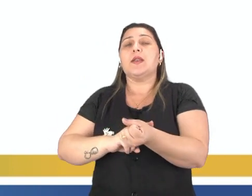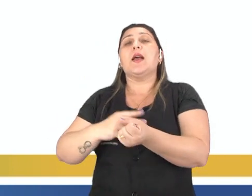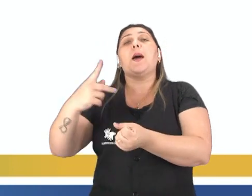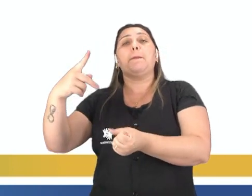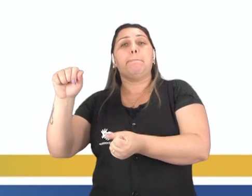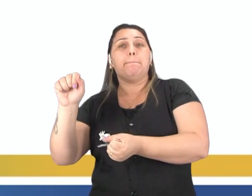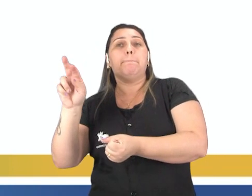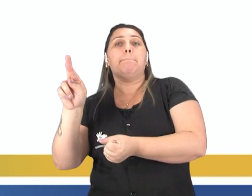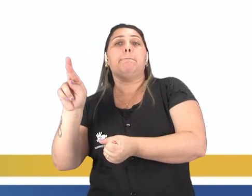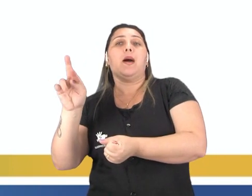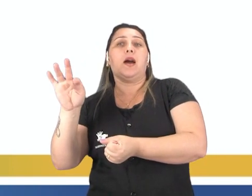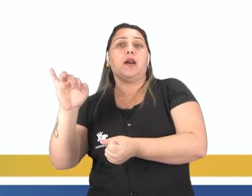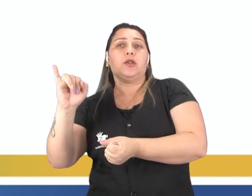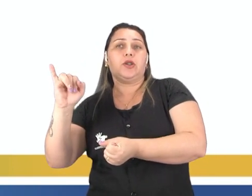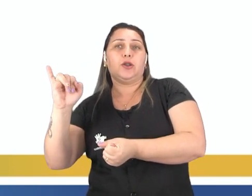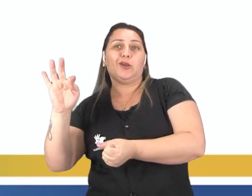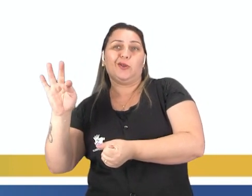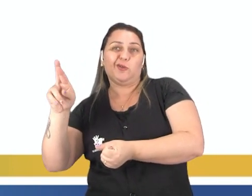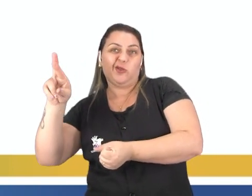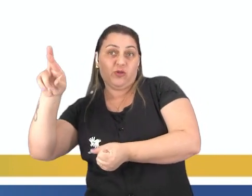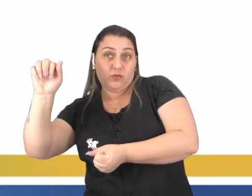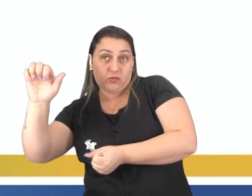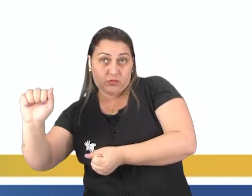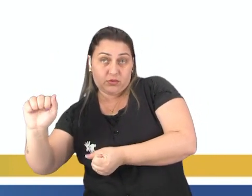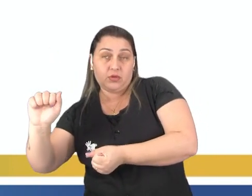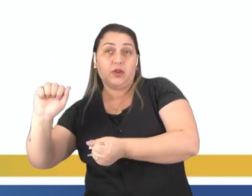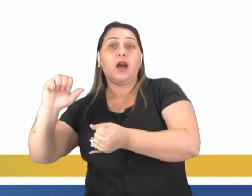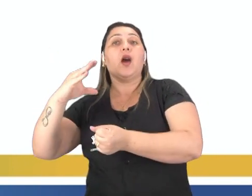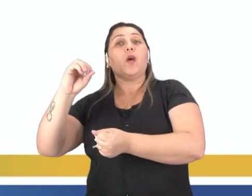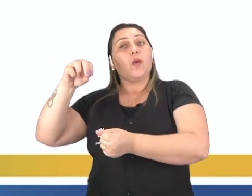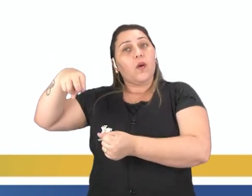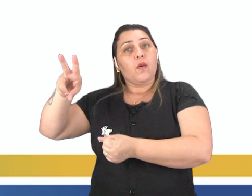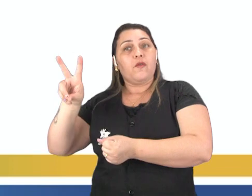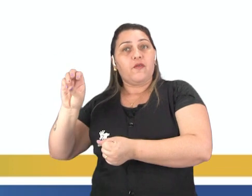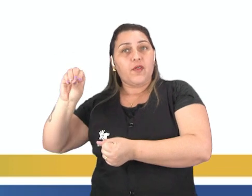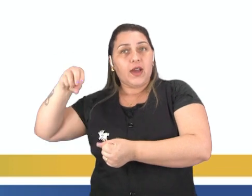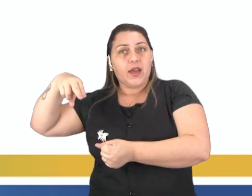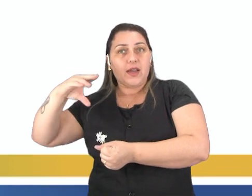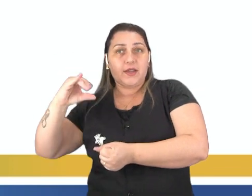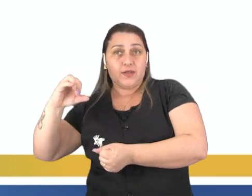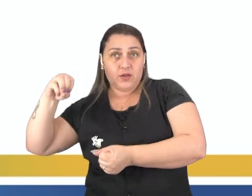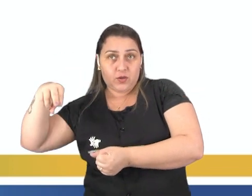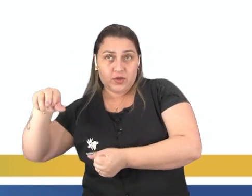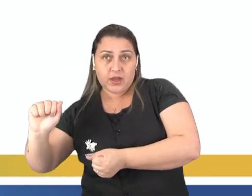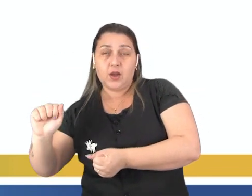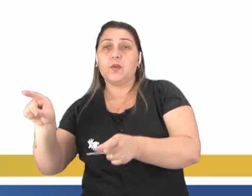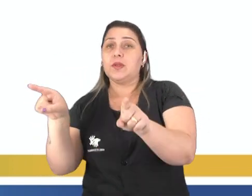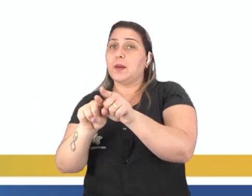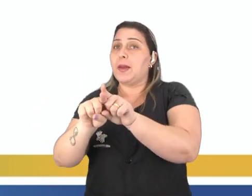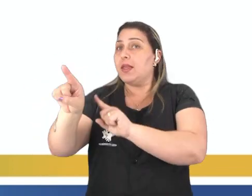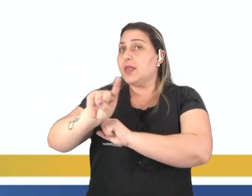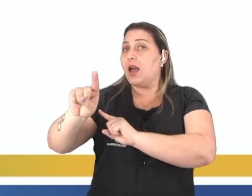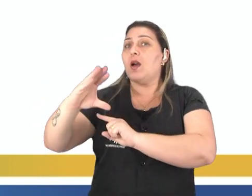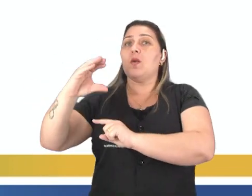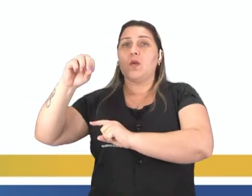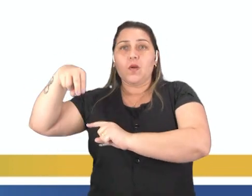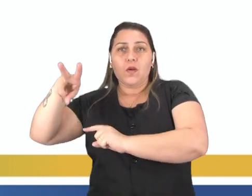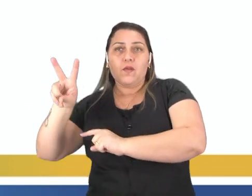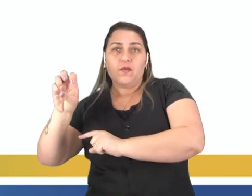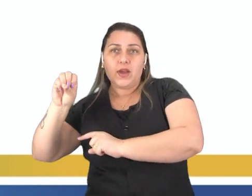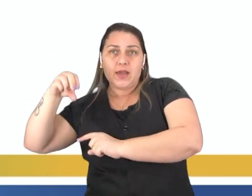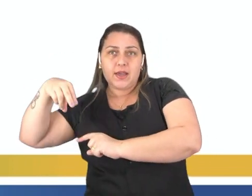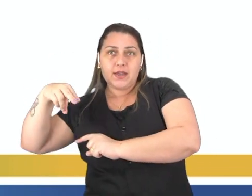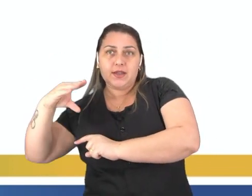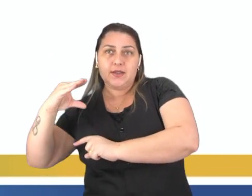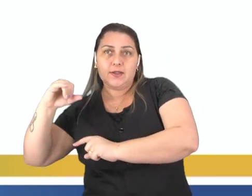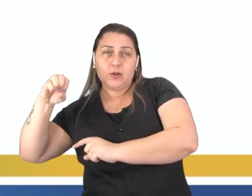convencional. Agora, acompanhe aí comigo na tela o desafio que eu coloquei para você. Você vai desenhar no seu